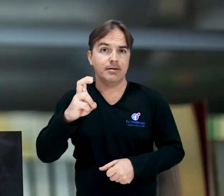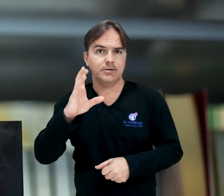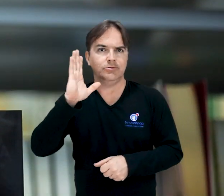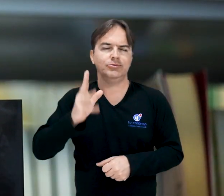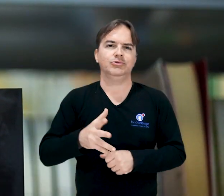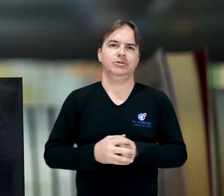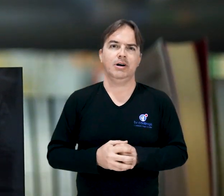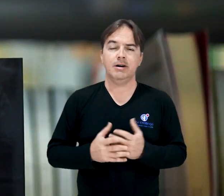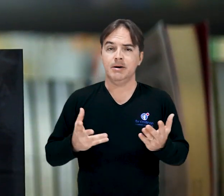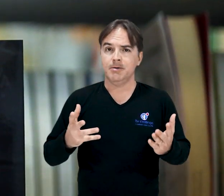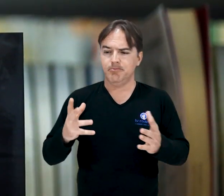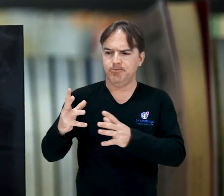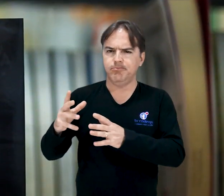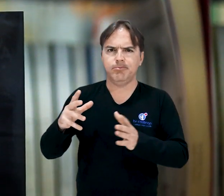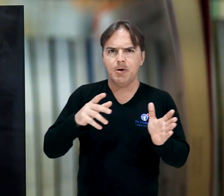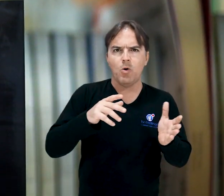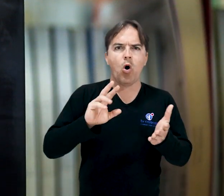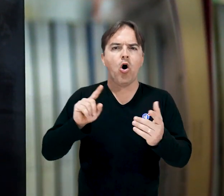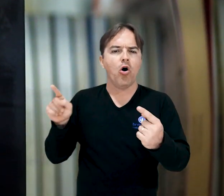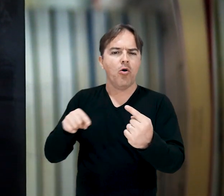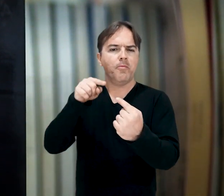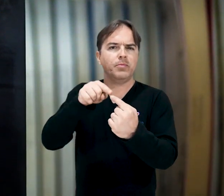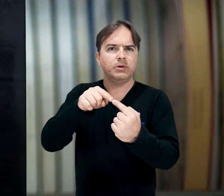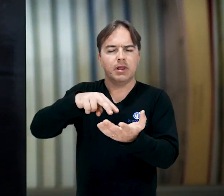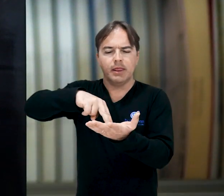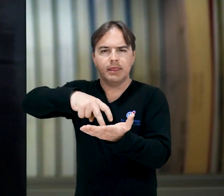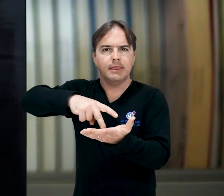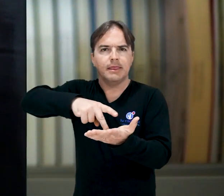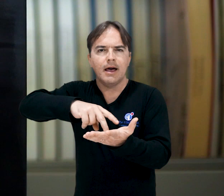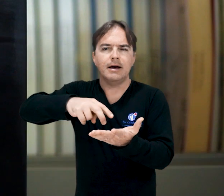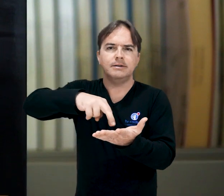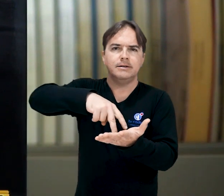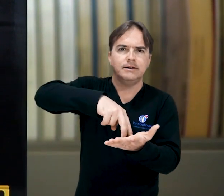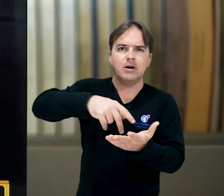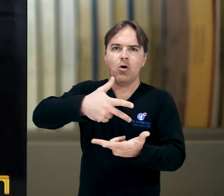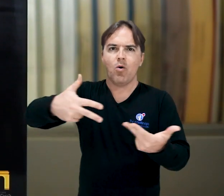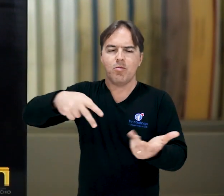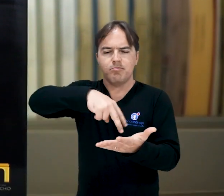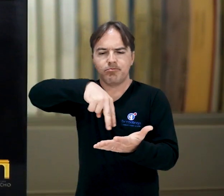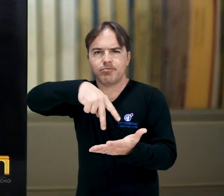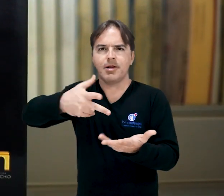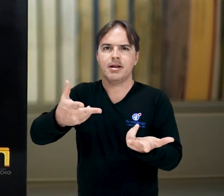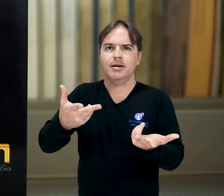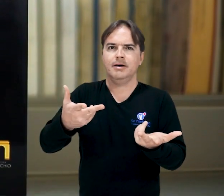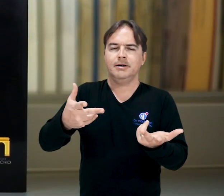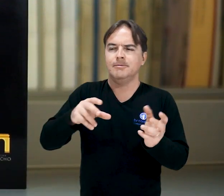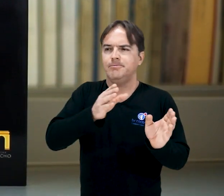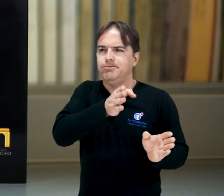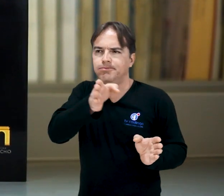tem como objetivo promover a dança, semear a dança na região, com a capacitação de